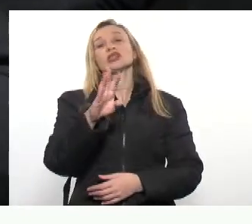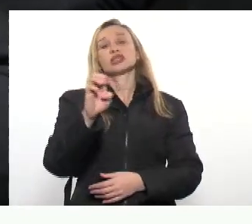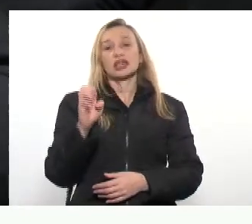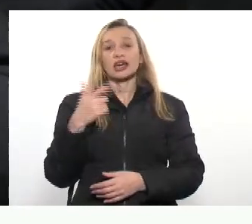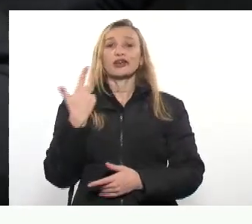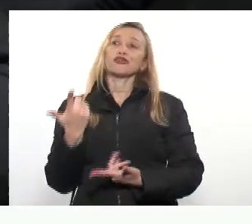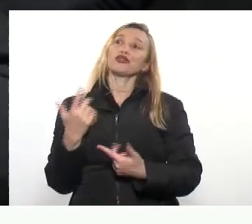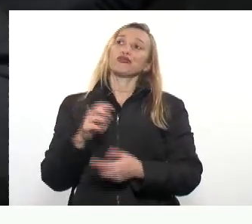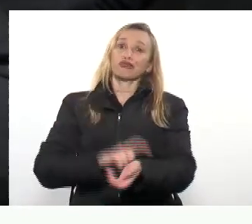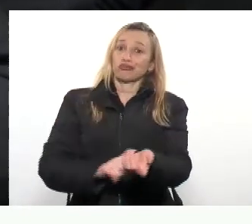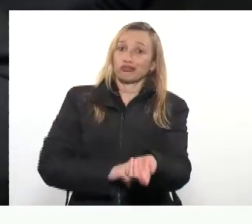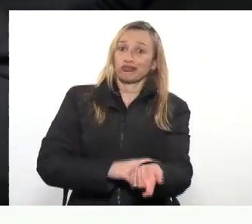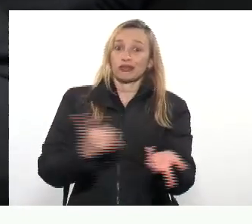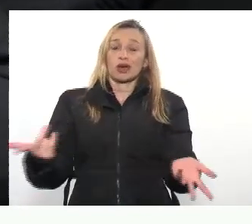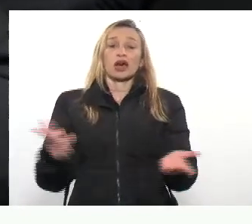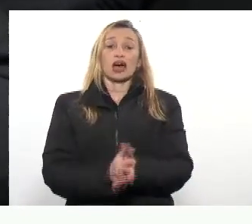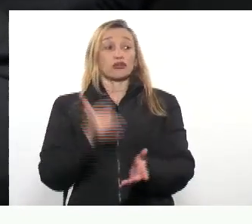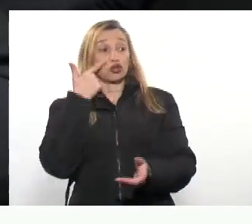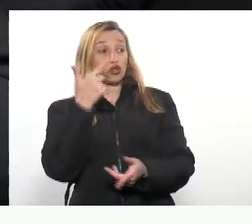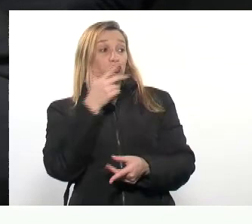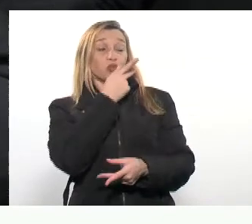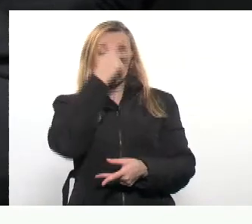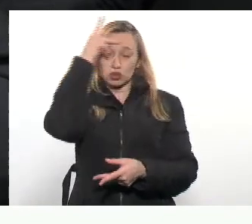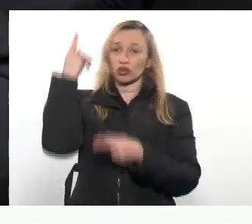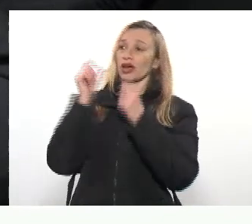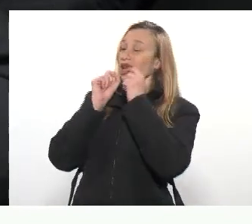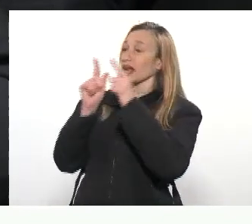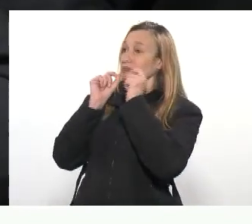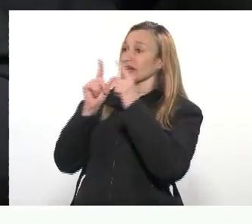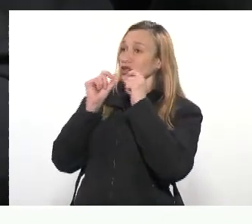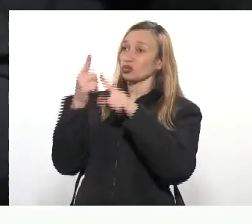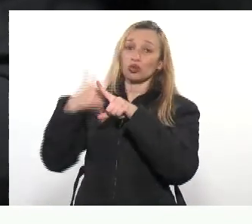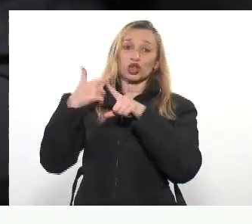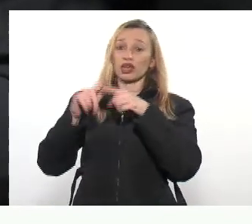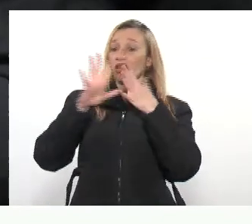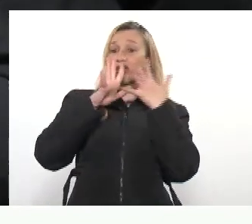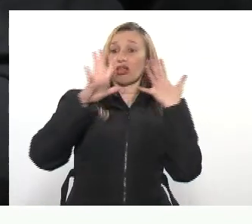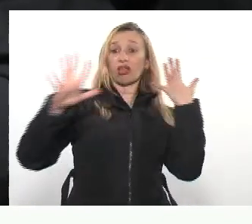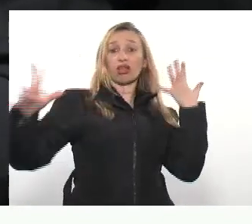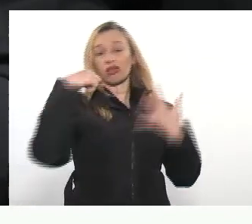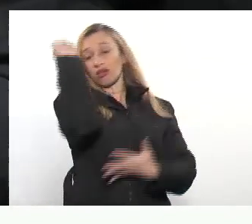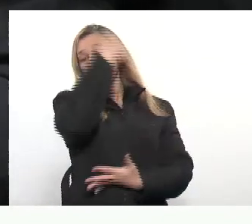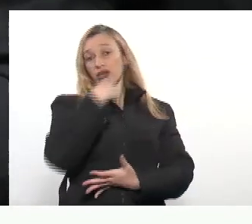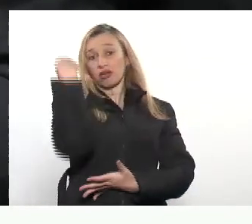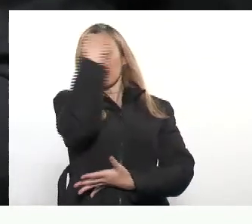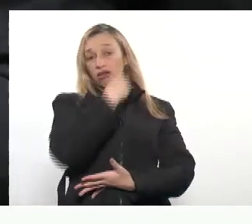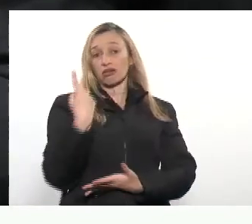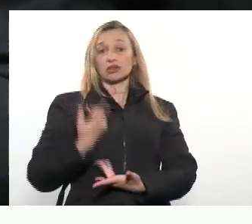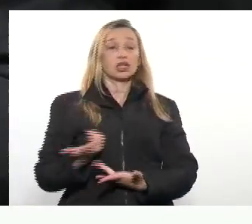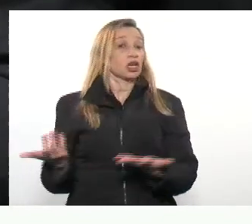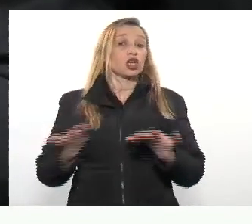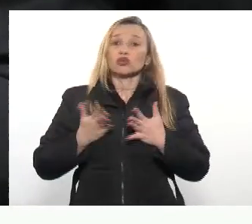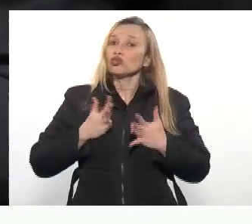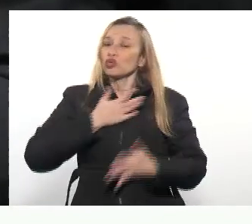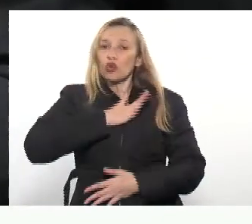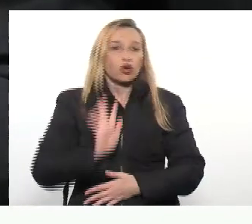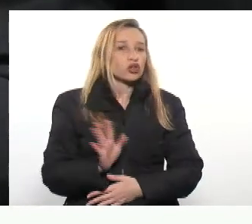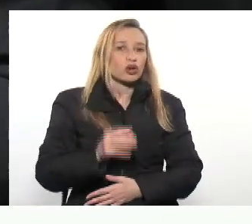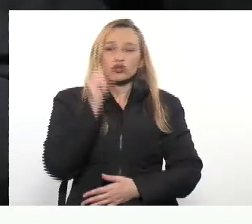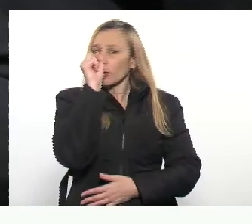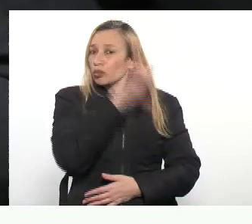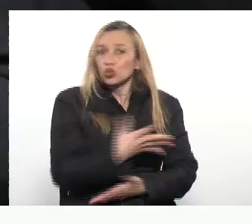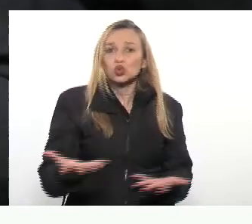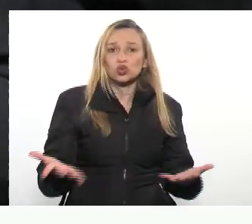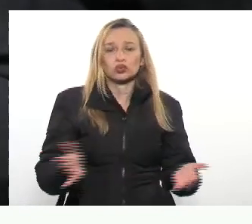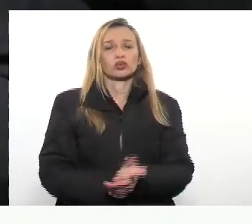1 hora de fila. Quem fica com mais irritado com ele ter ficado 1 hora na fila sou eu, né? Porque eu acho um absurdo isso, não